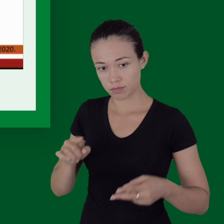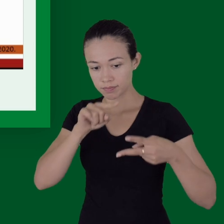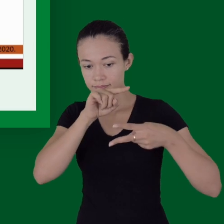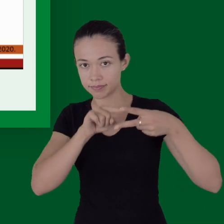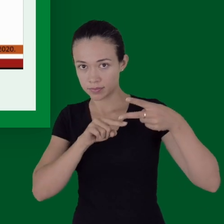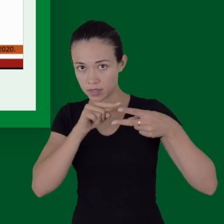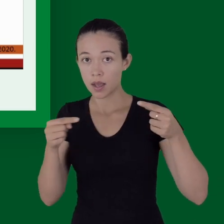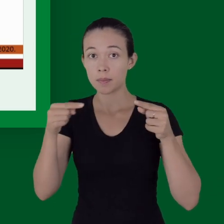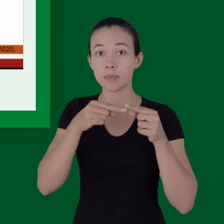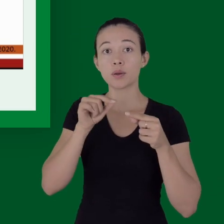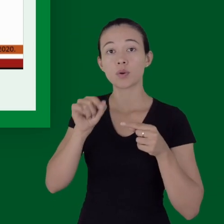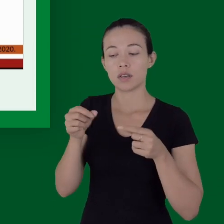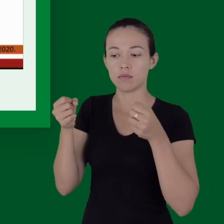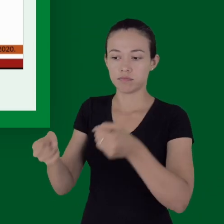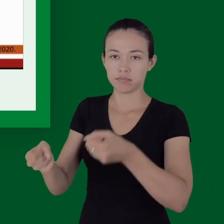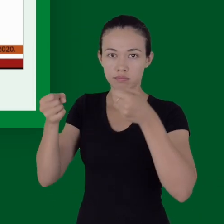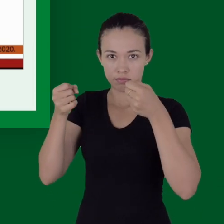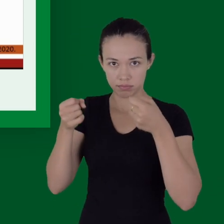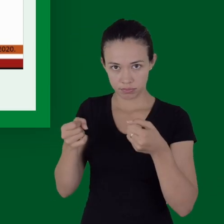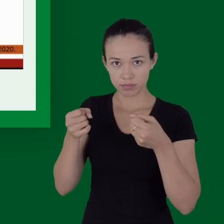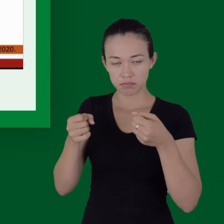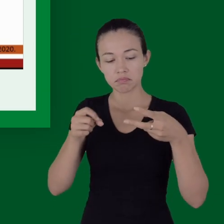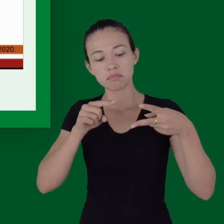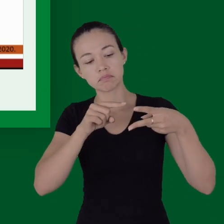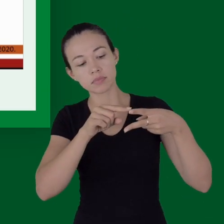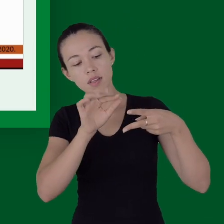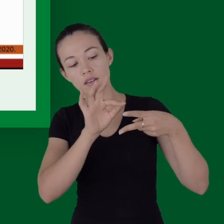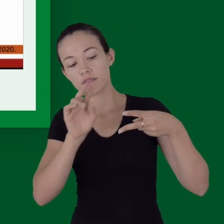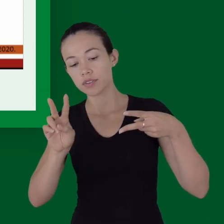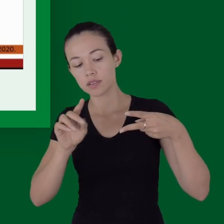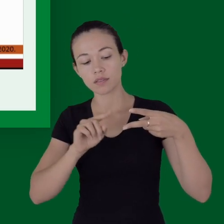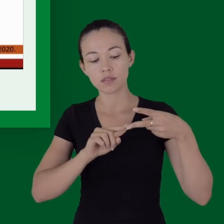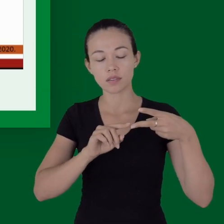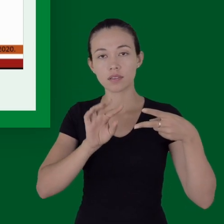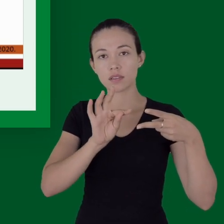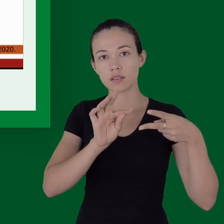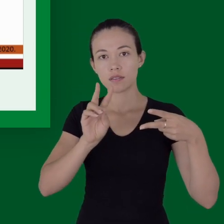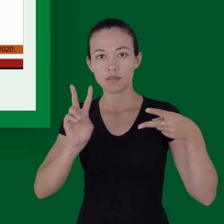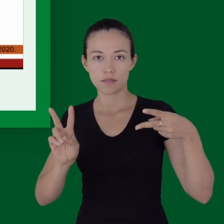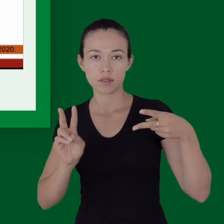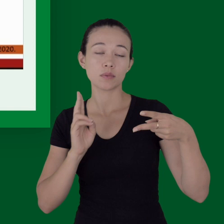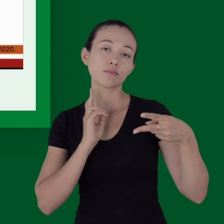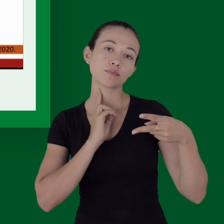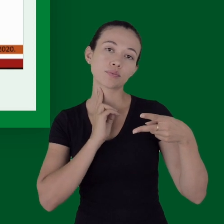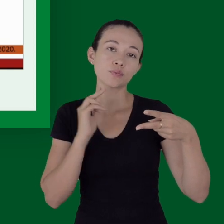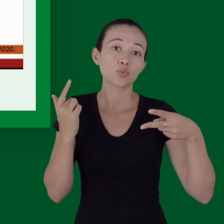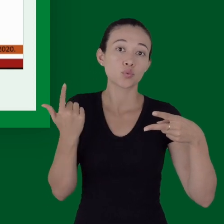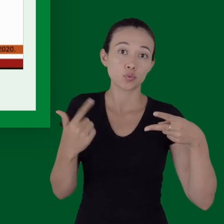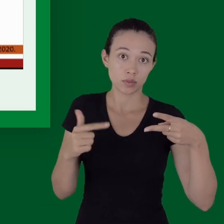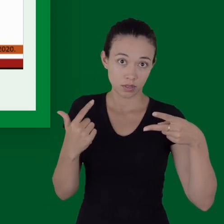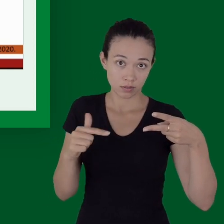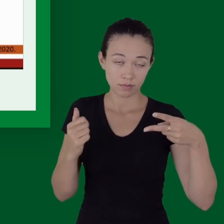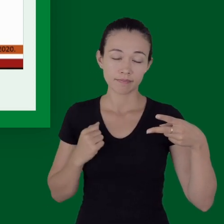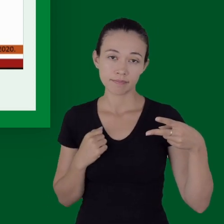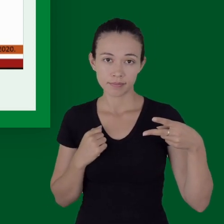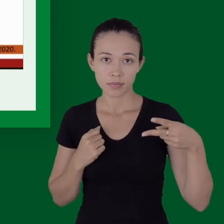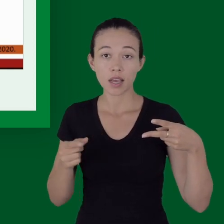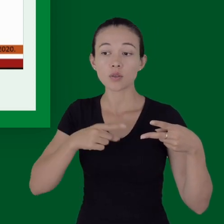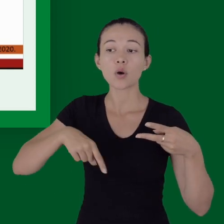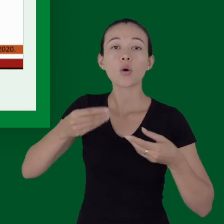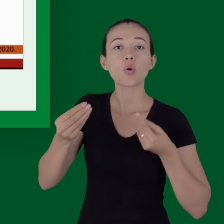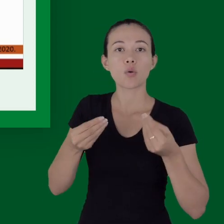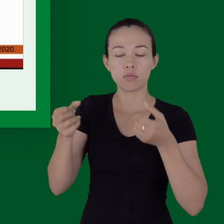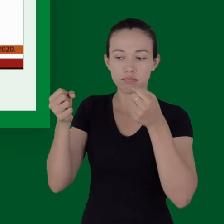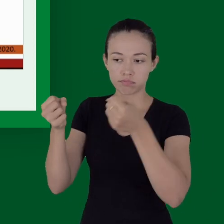direita. Se for um ritmo chocável, então, fibrilação ventricular, taquicardia ventricular sem pulso, a